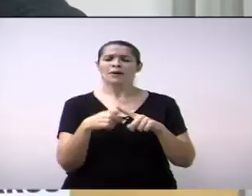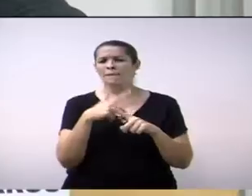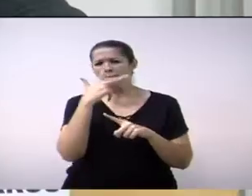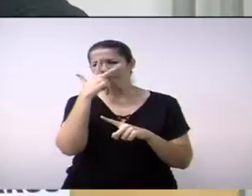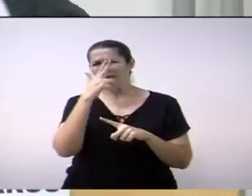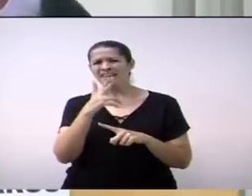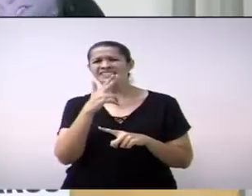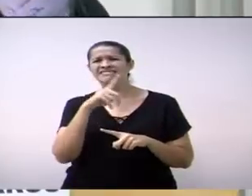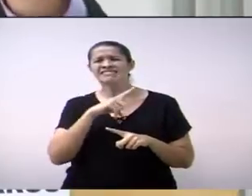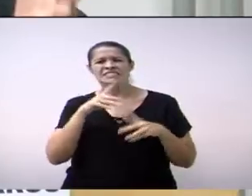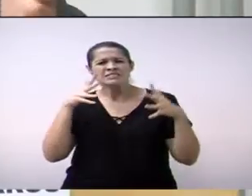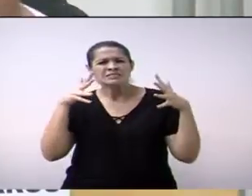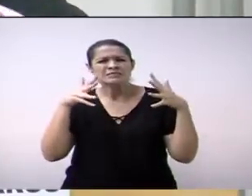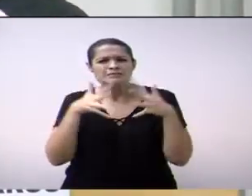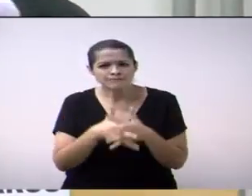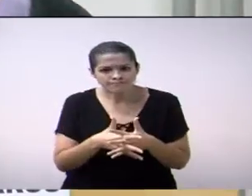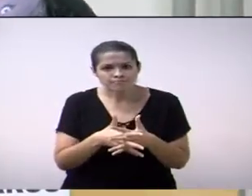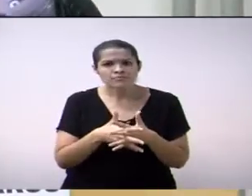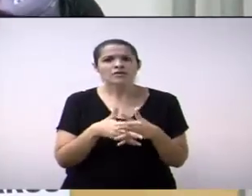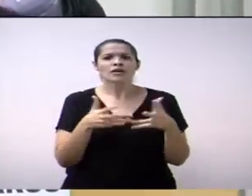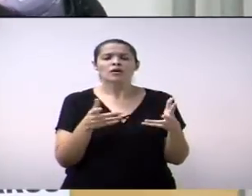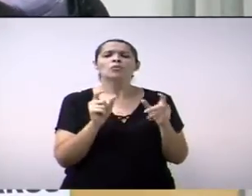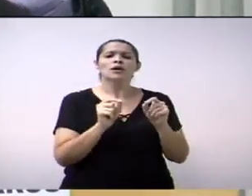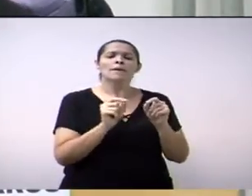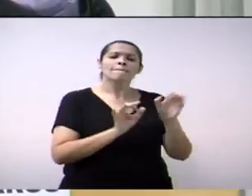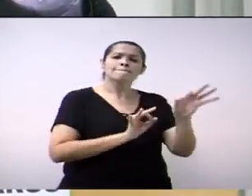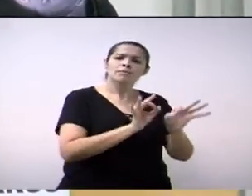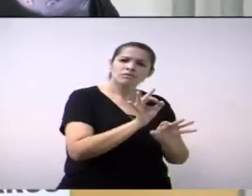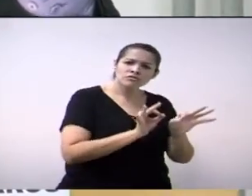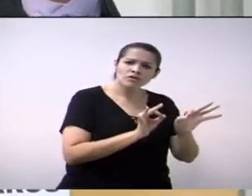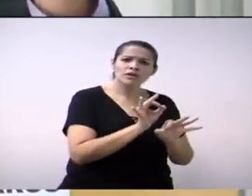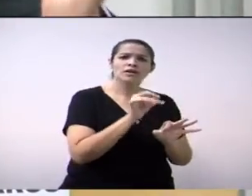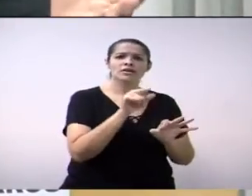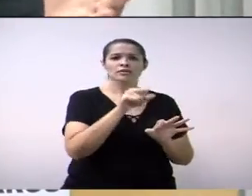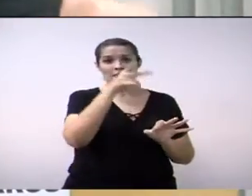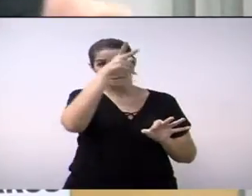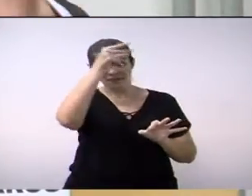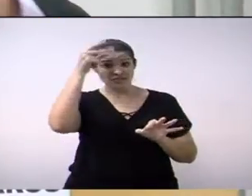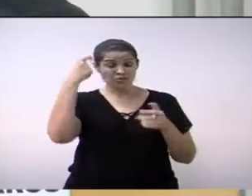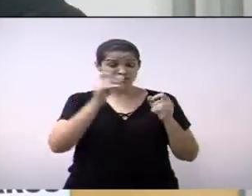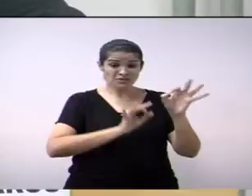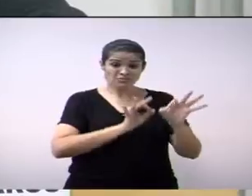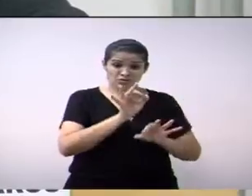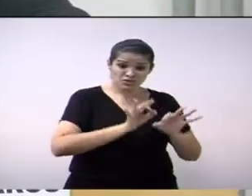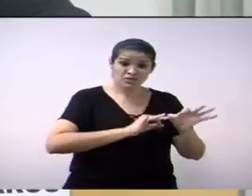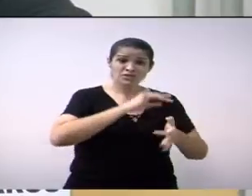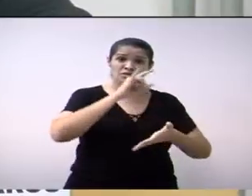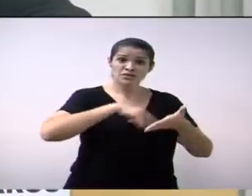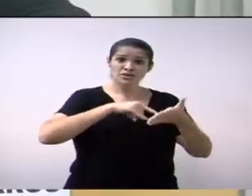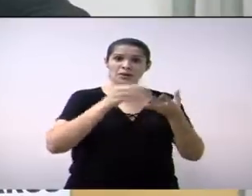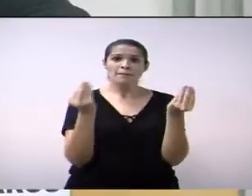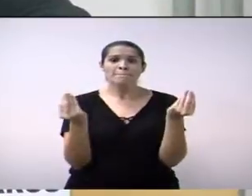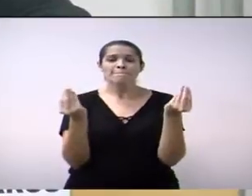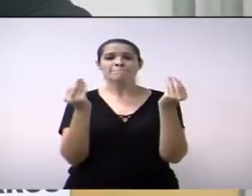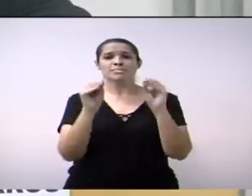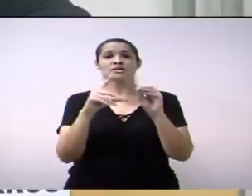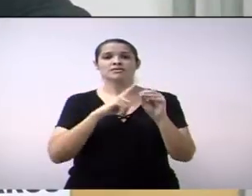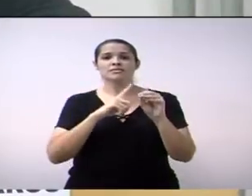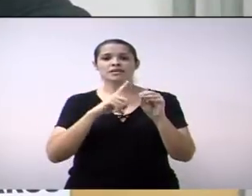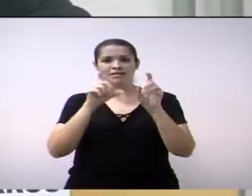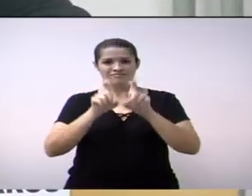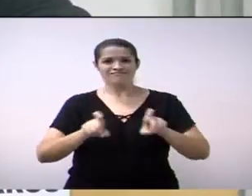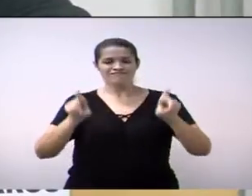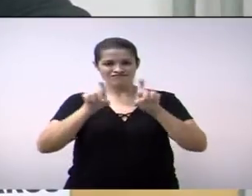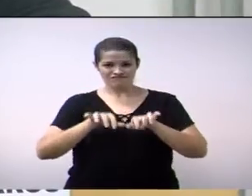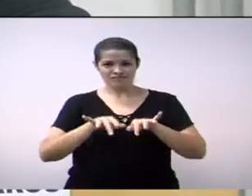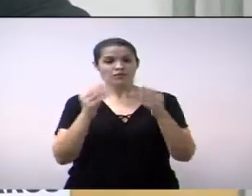é a área que tem que fazer os projetos, que tem que registrar num sistema chamado Sinconve,